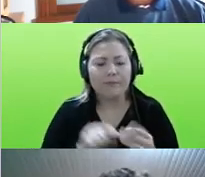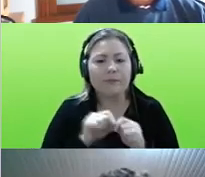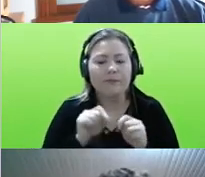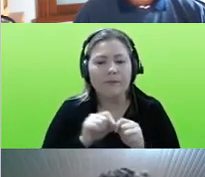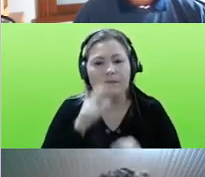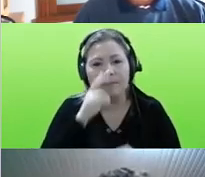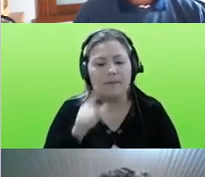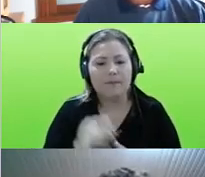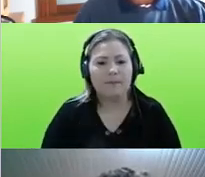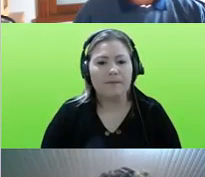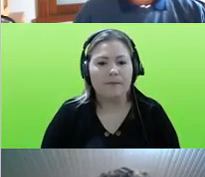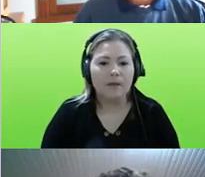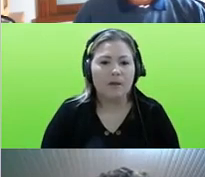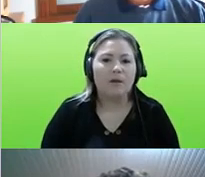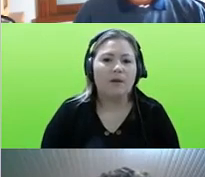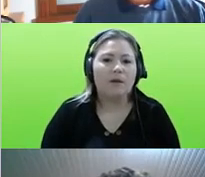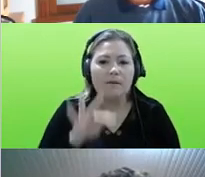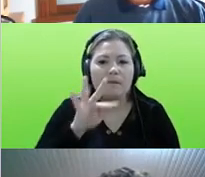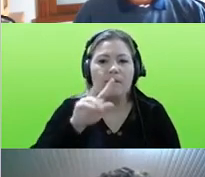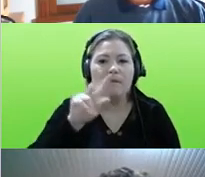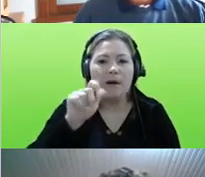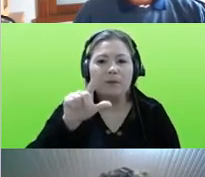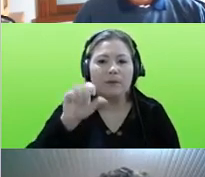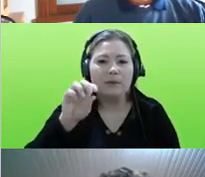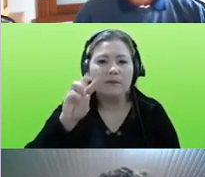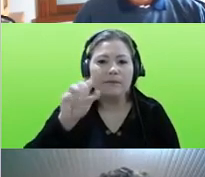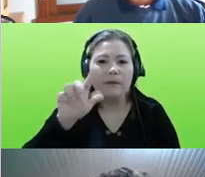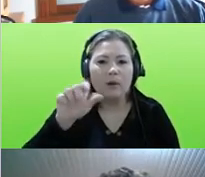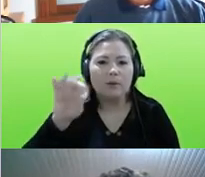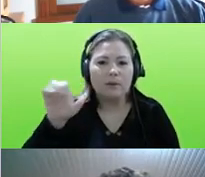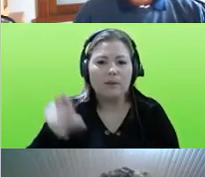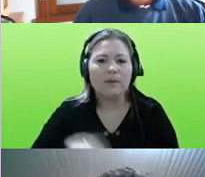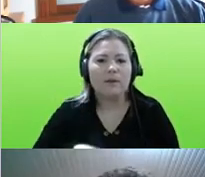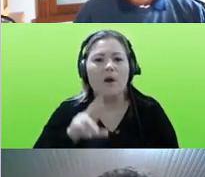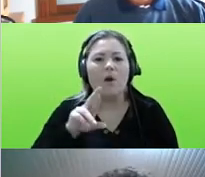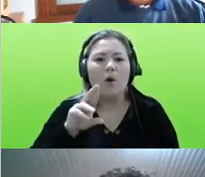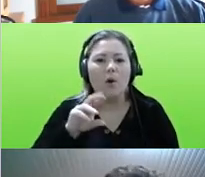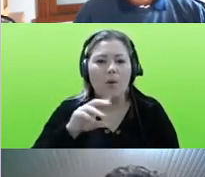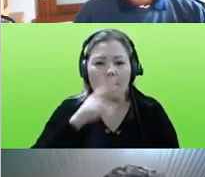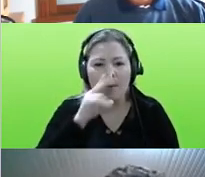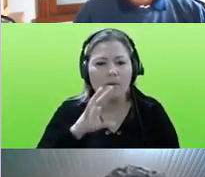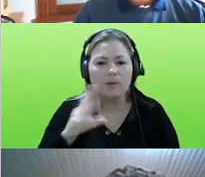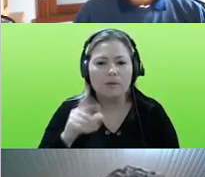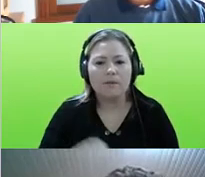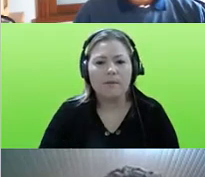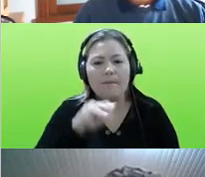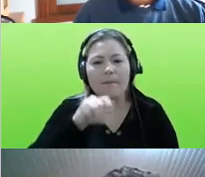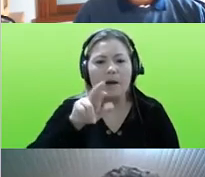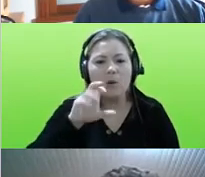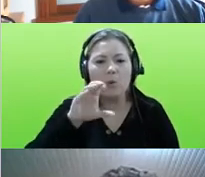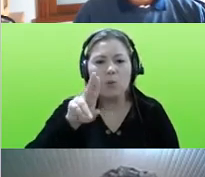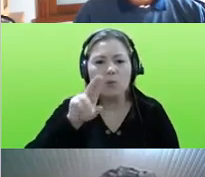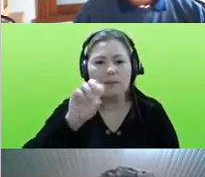Bloch, Walter Benjamin, Adorno, Horkheimer e, sobretudo, Marcuse, que foi um autor